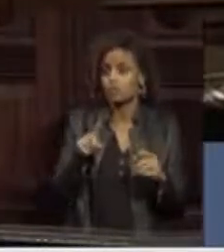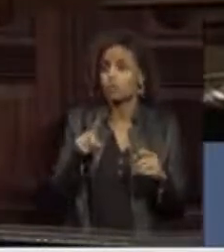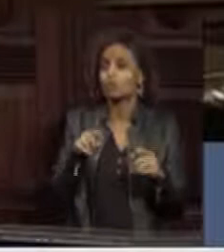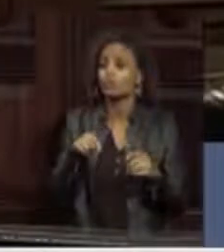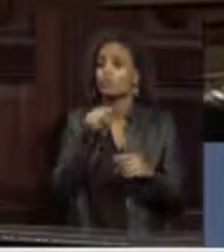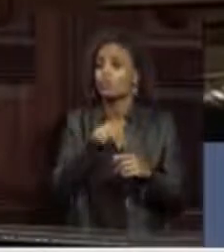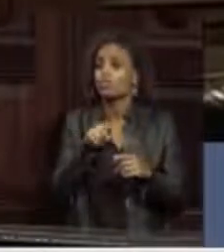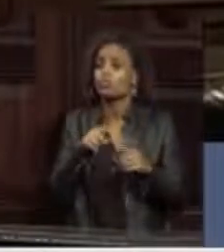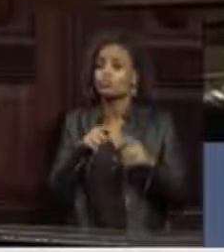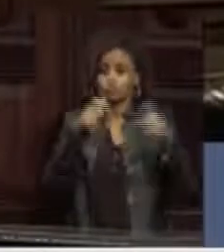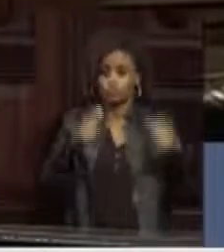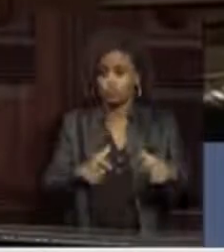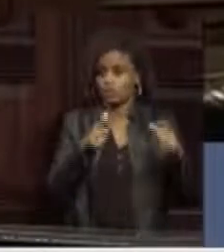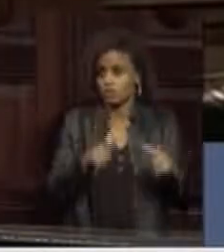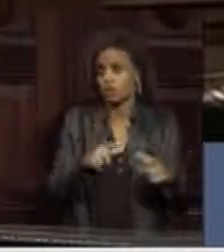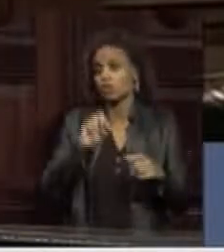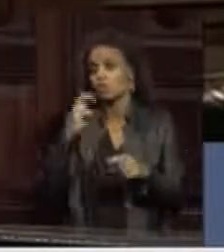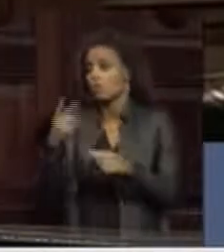pré-sal.